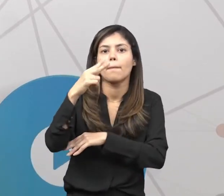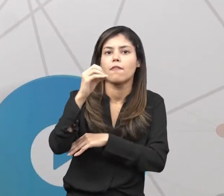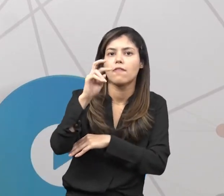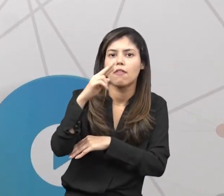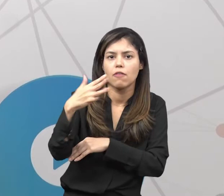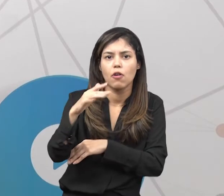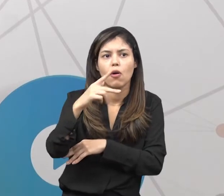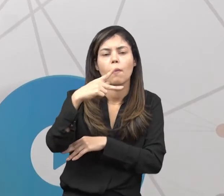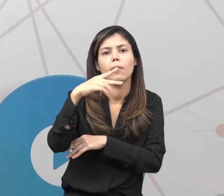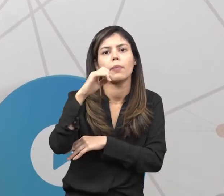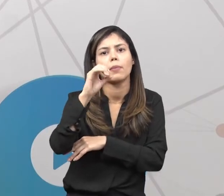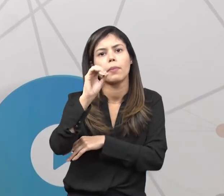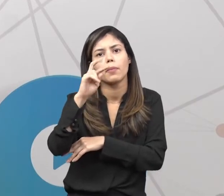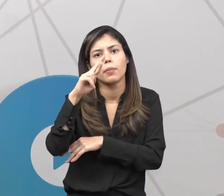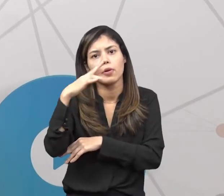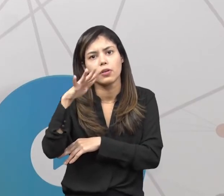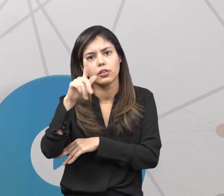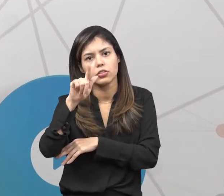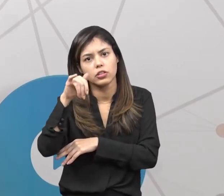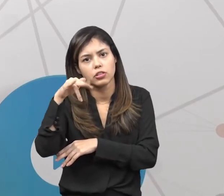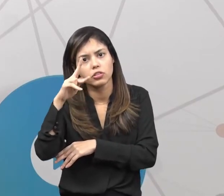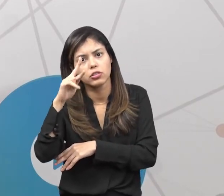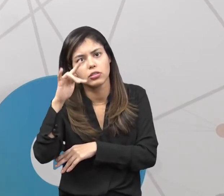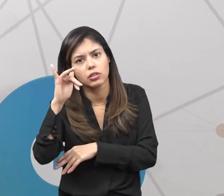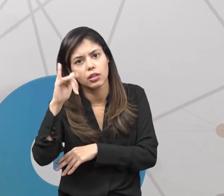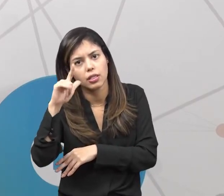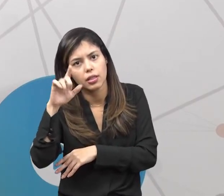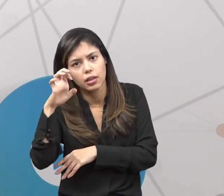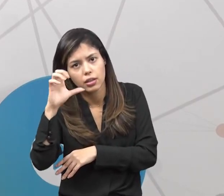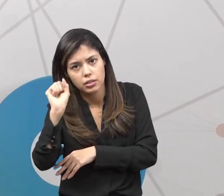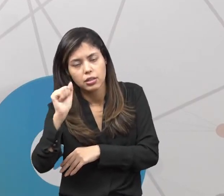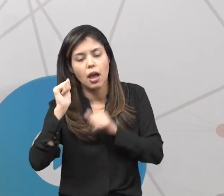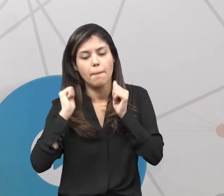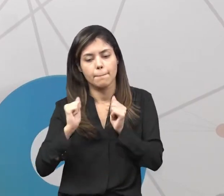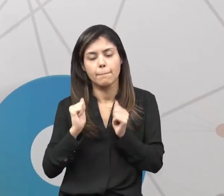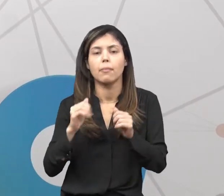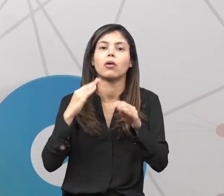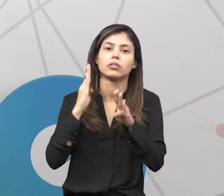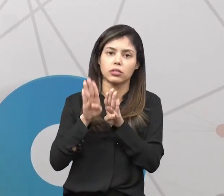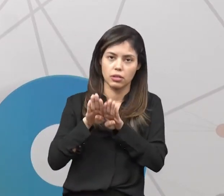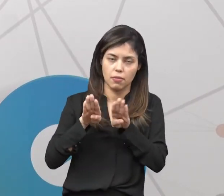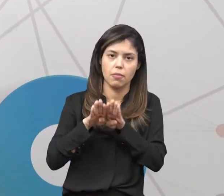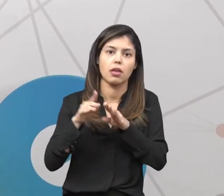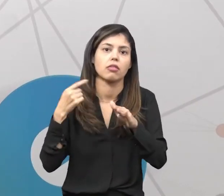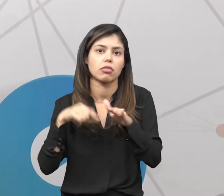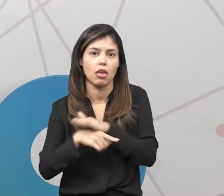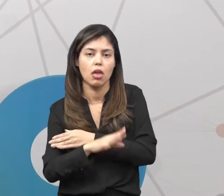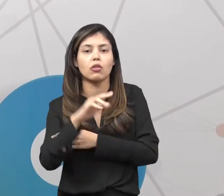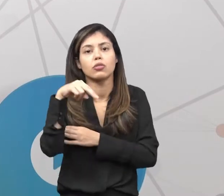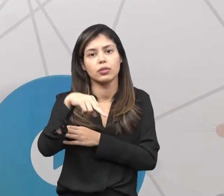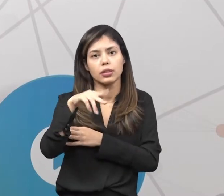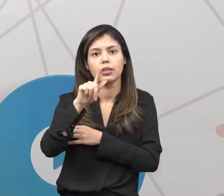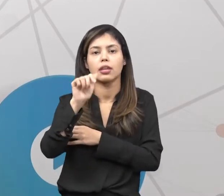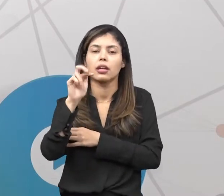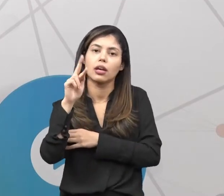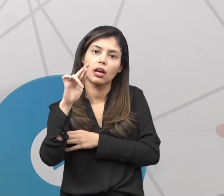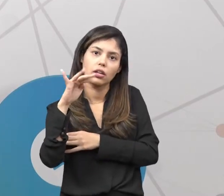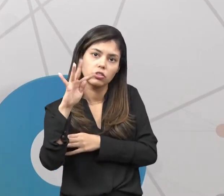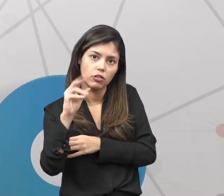gentileza, por gentil. A mesma coisa pode também acontecer dentro dos imperativos negativos. Eu posso dar uma